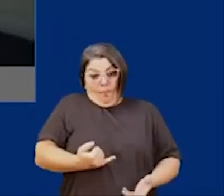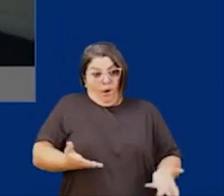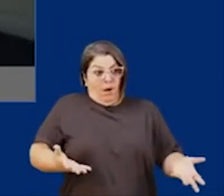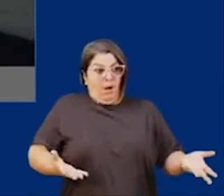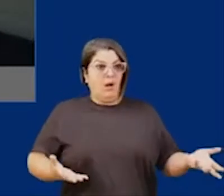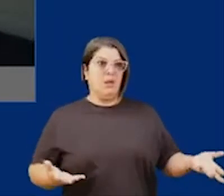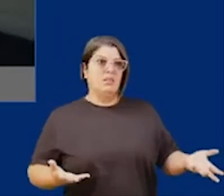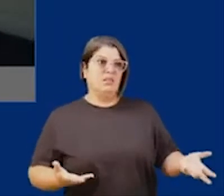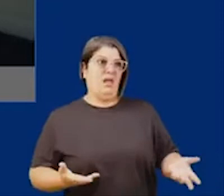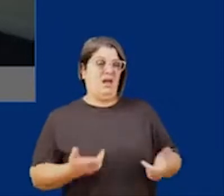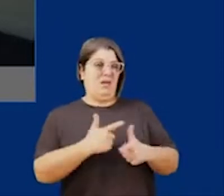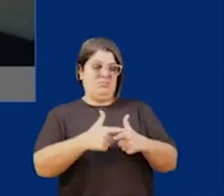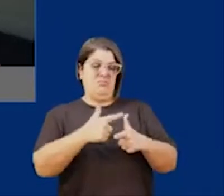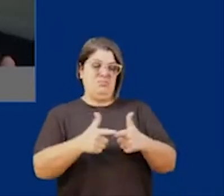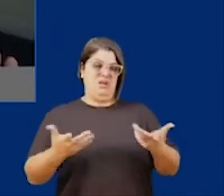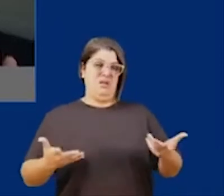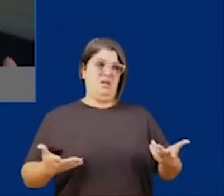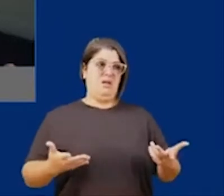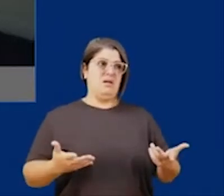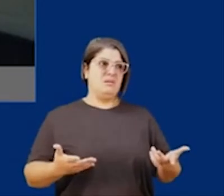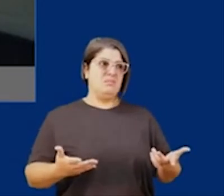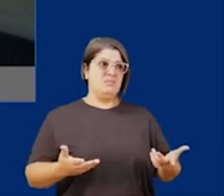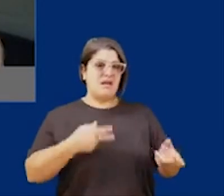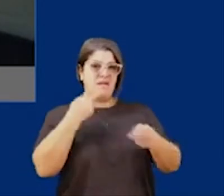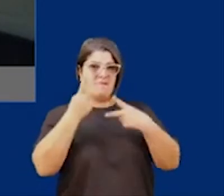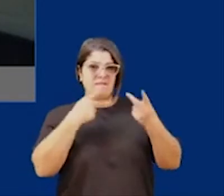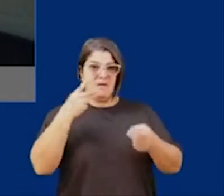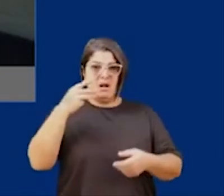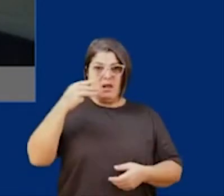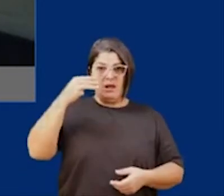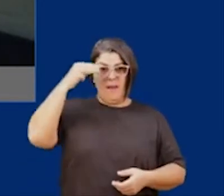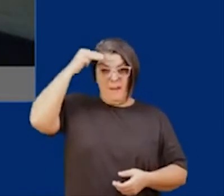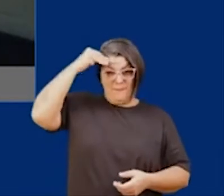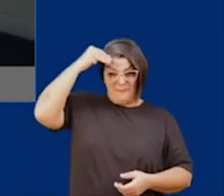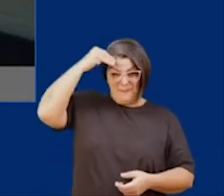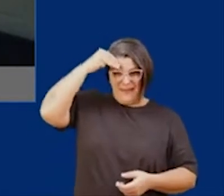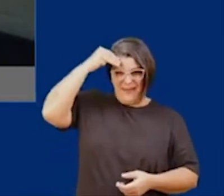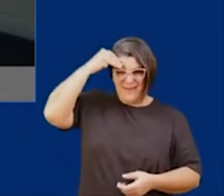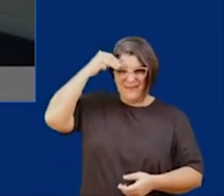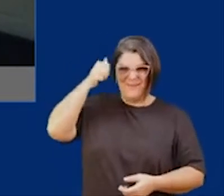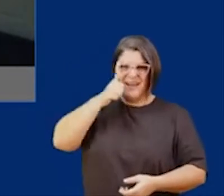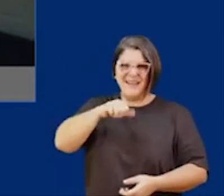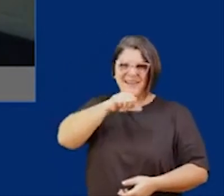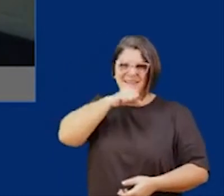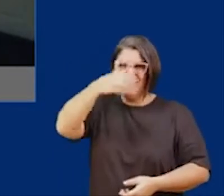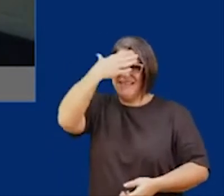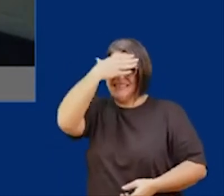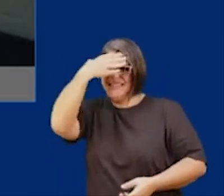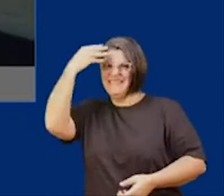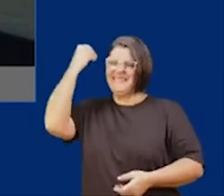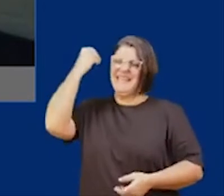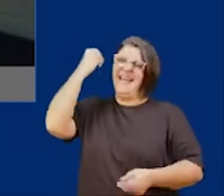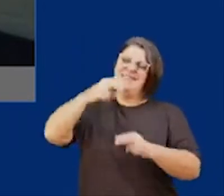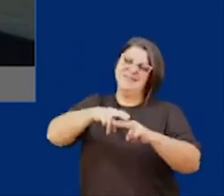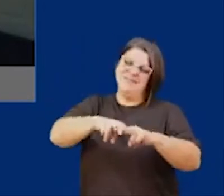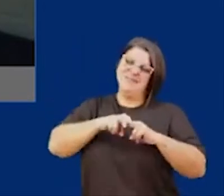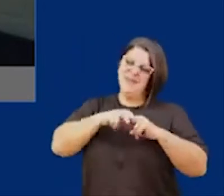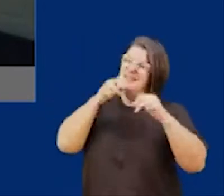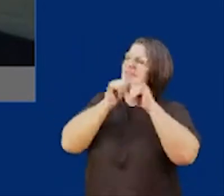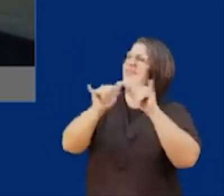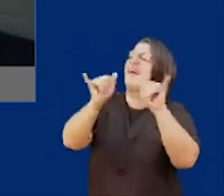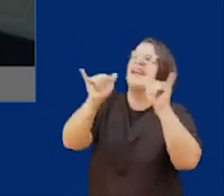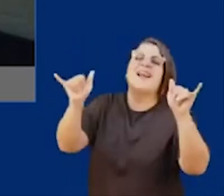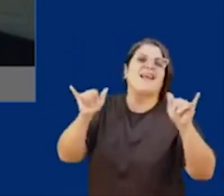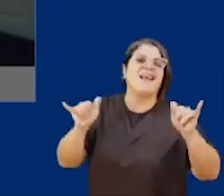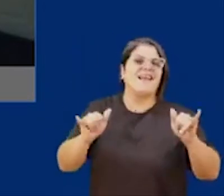por tudo isso. Falam que mãe perde a memória, que a mãe esquece, por isso que elas não contam para as outras. É isso, Dani, porque qual que é a